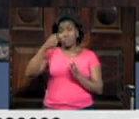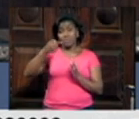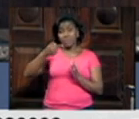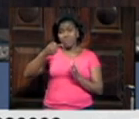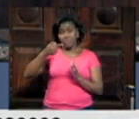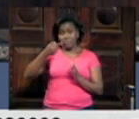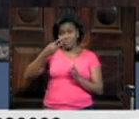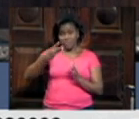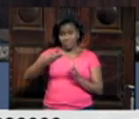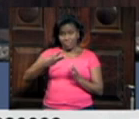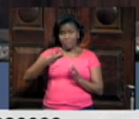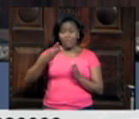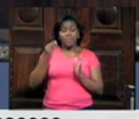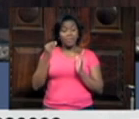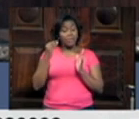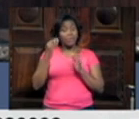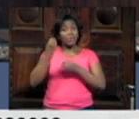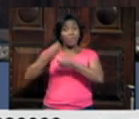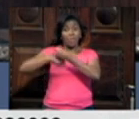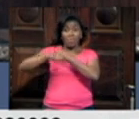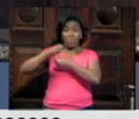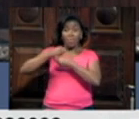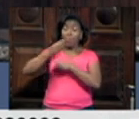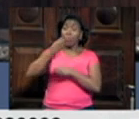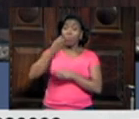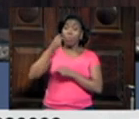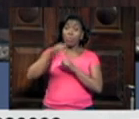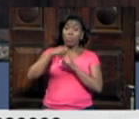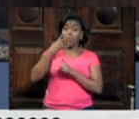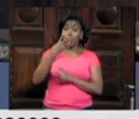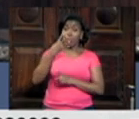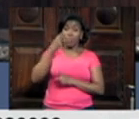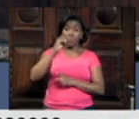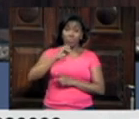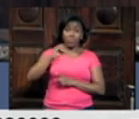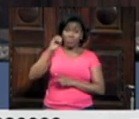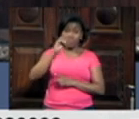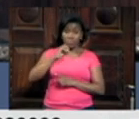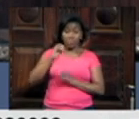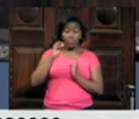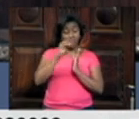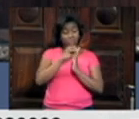45773, publicado em 4 de outubro, e que se refere a uma